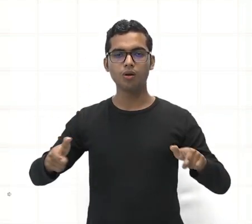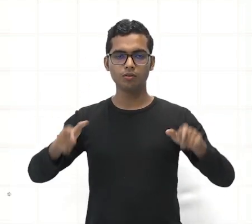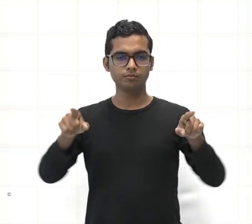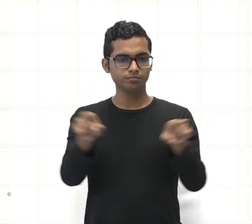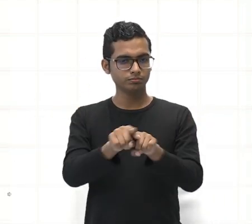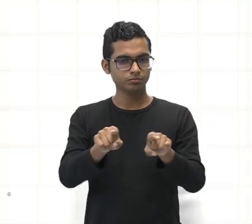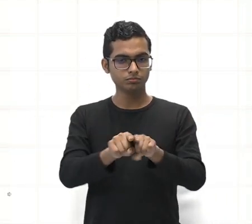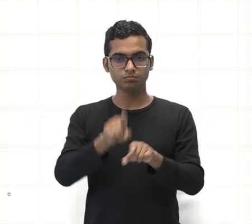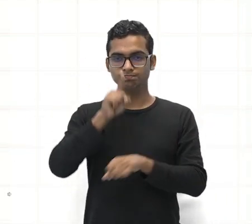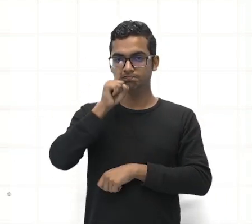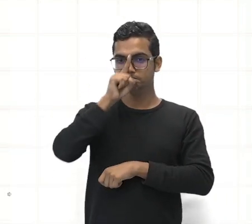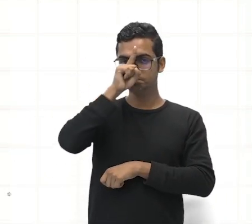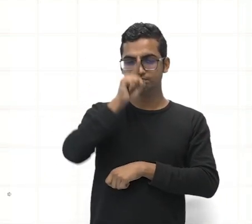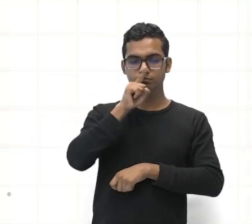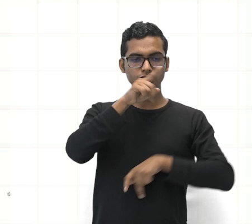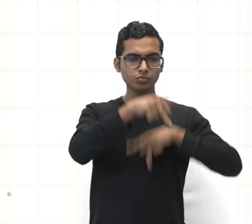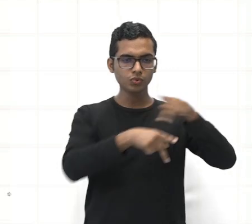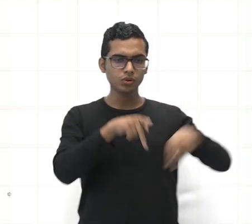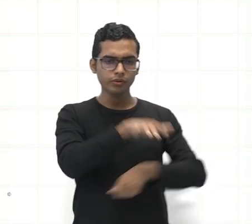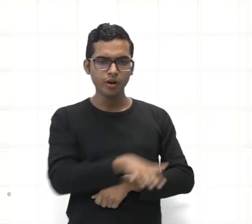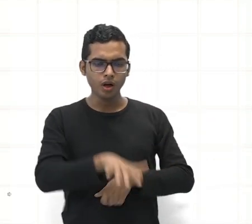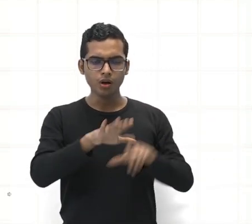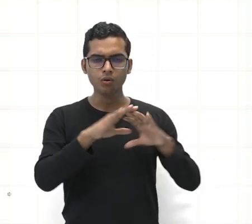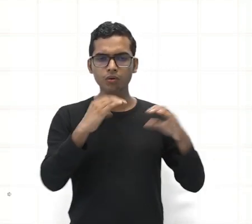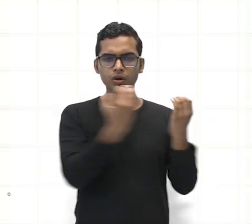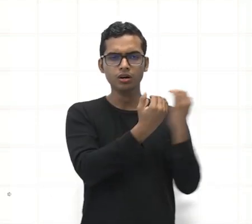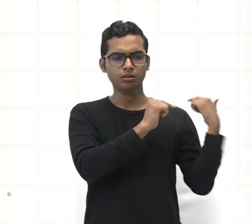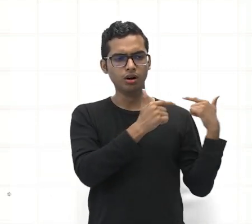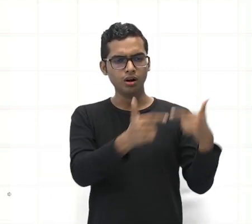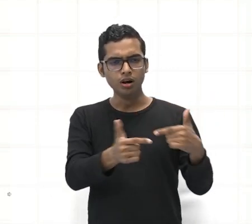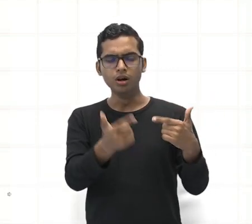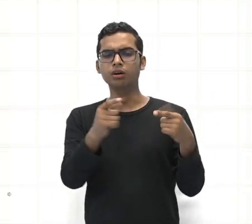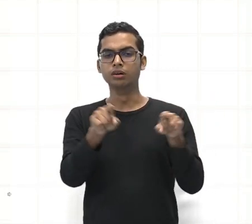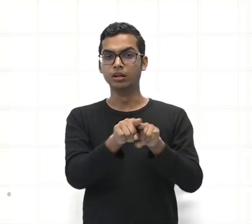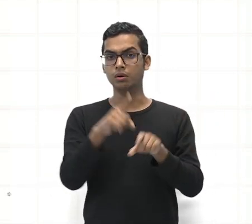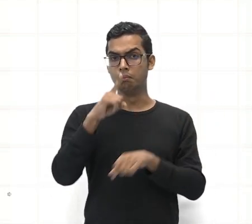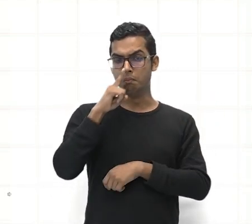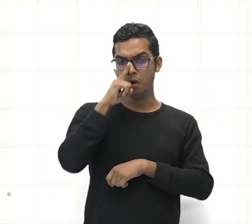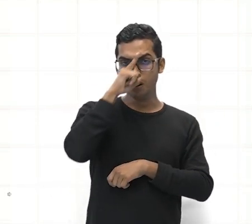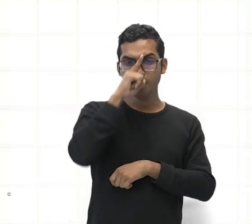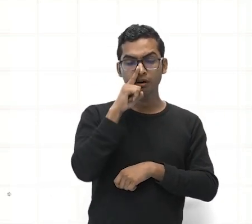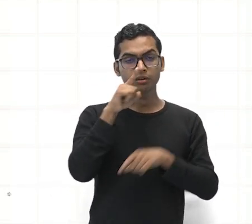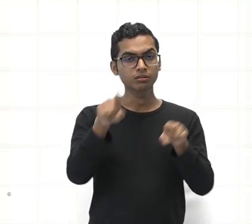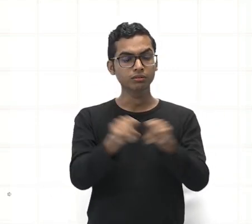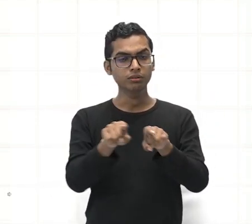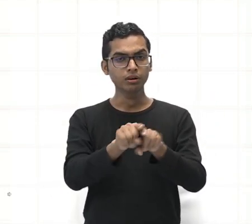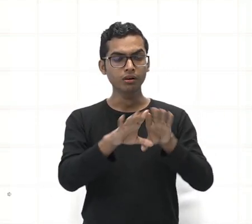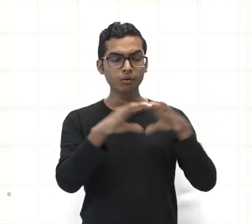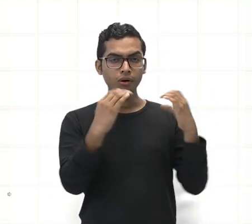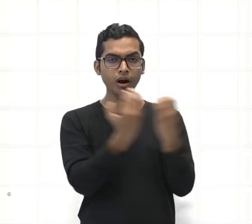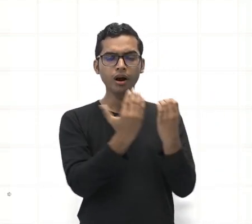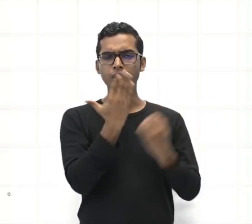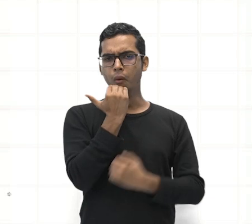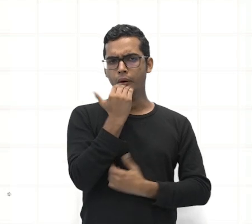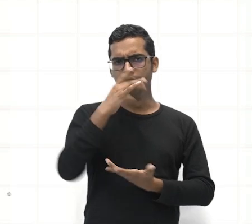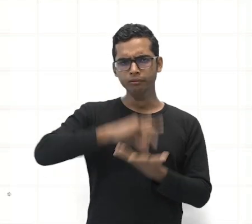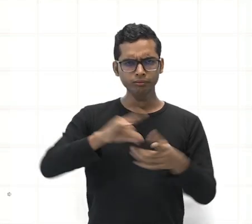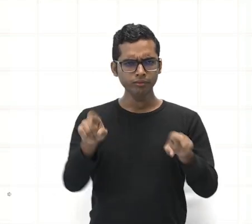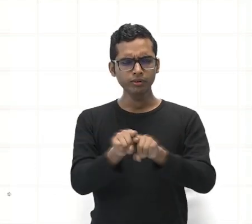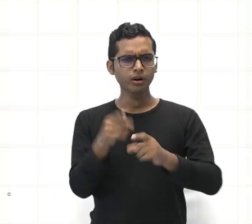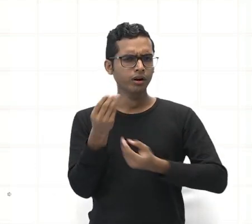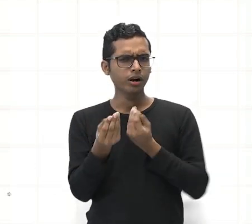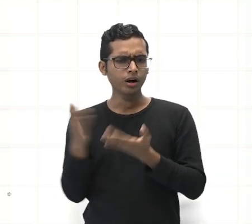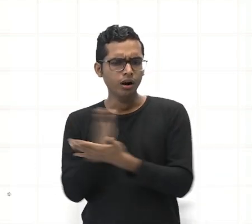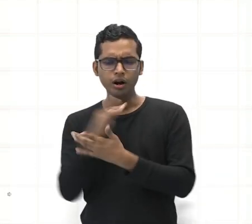Vai colocar em risco a sobrevivência dos povos e comunidades tradicionais, porque essas comunidades estão se alimentando de alguém, de